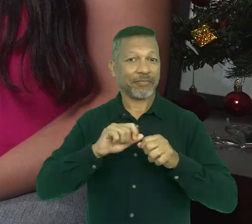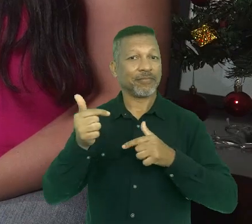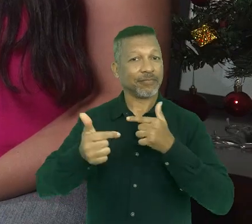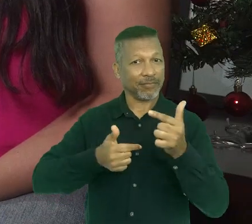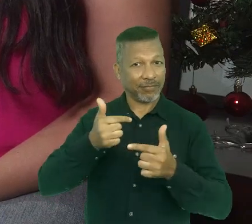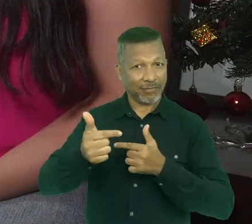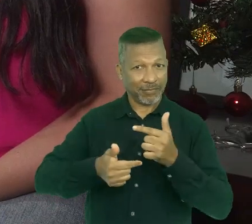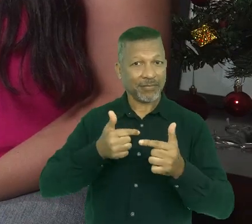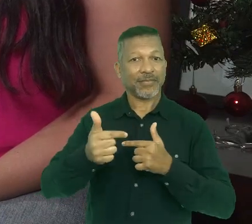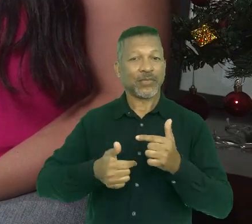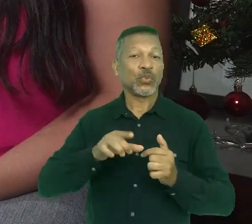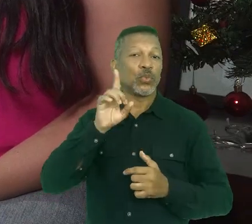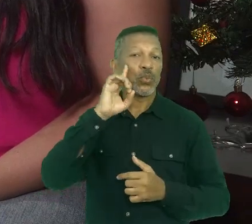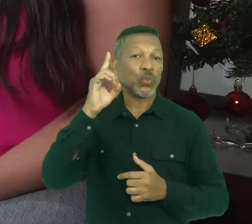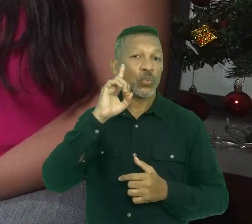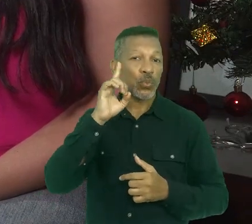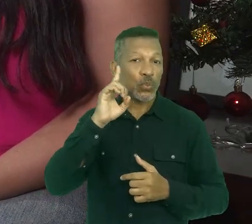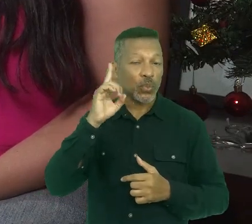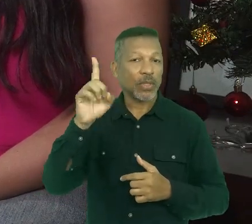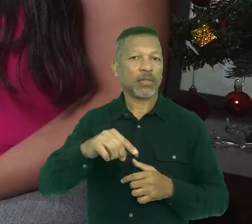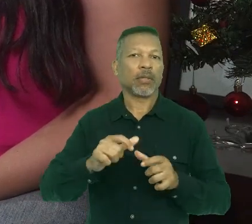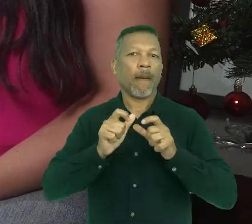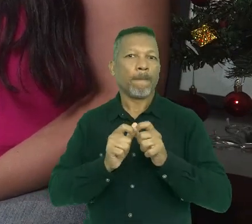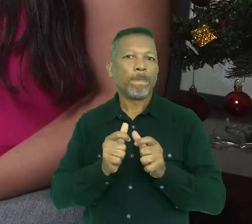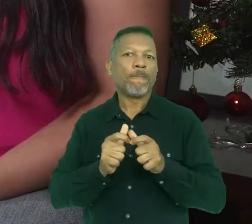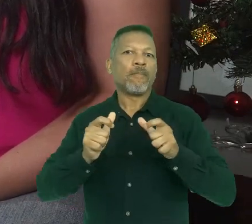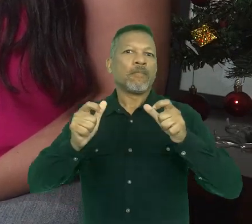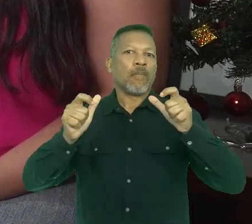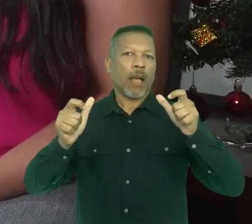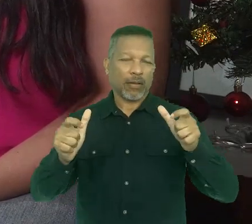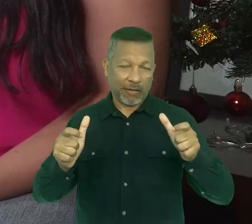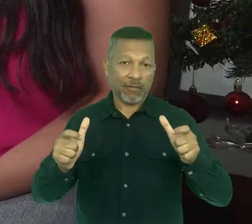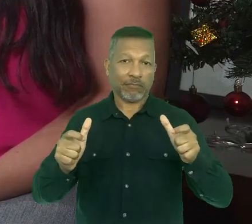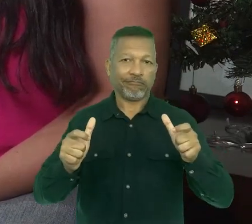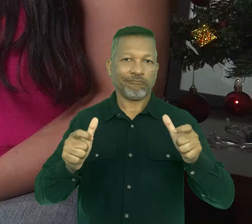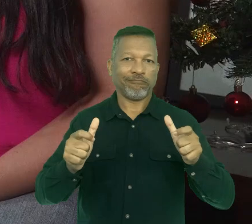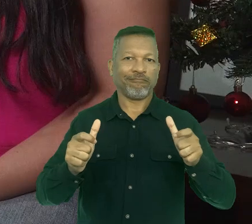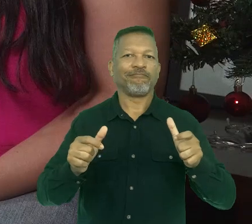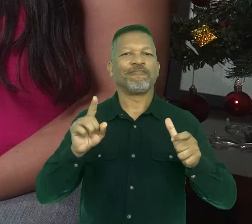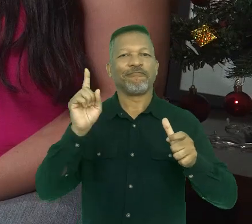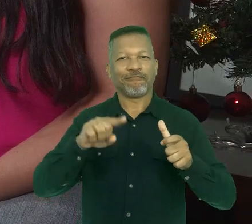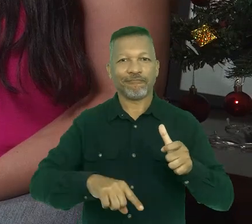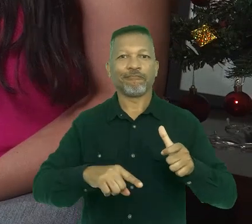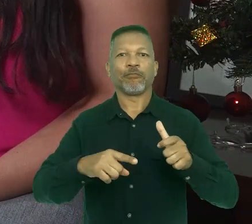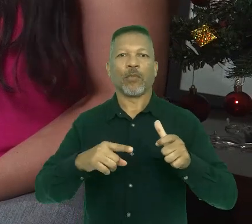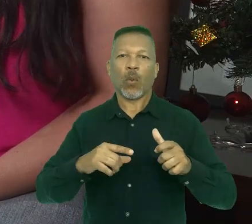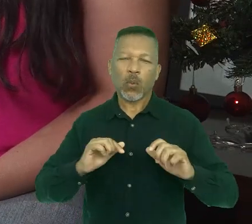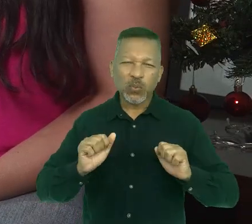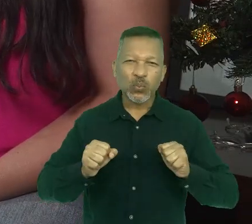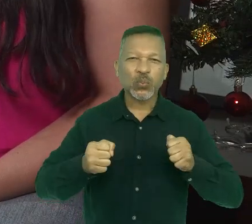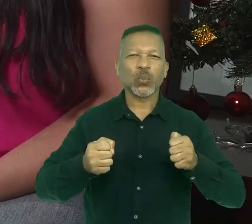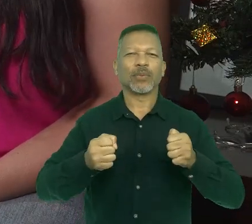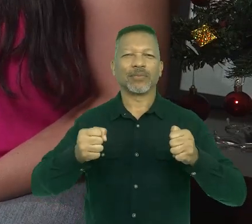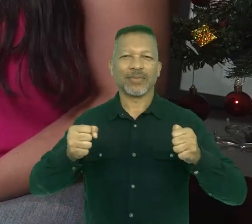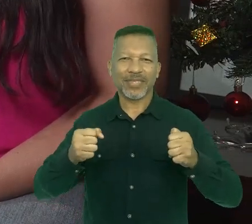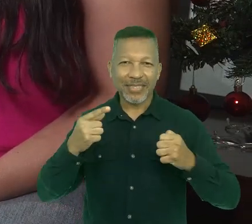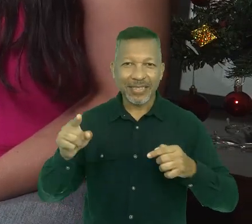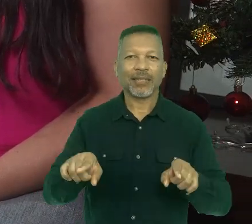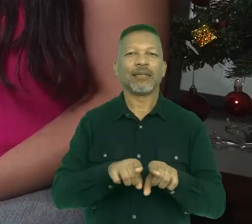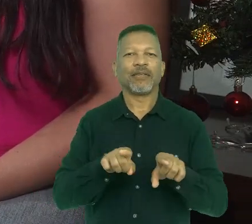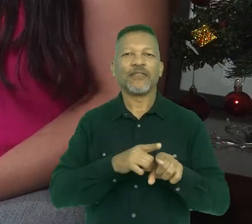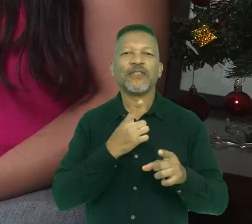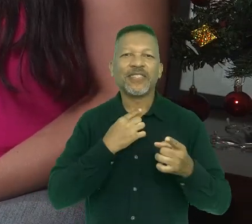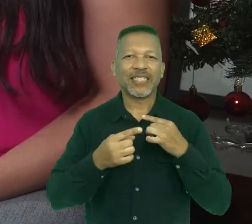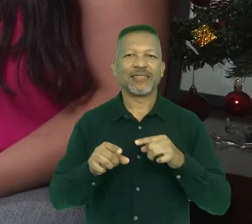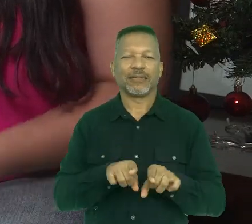esse trabalho, né, cada dia mais amplo, né, e com mais intensidade e com mais